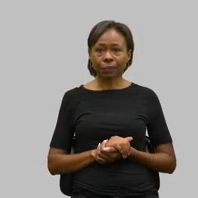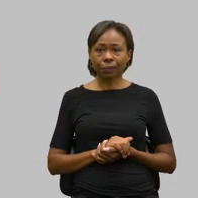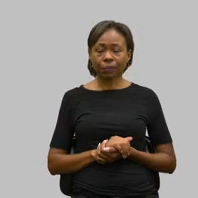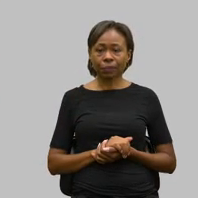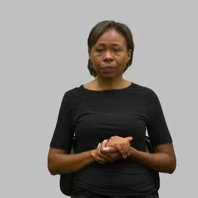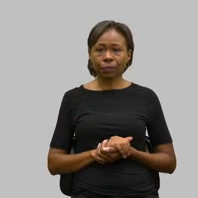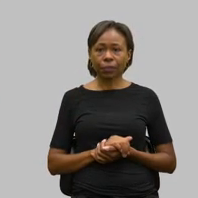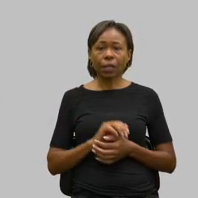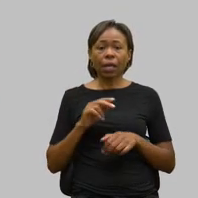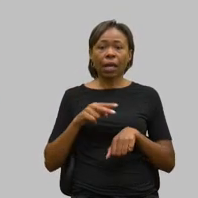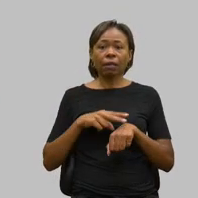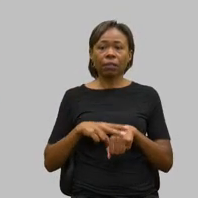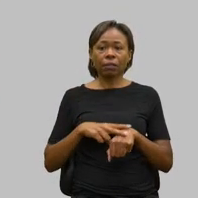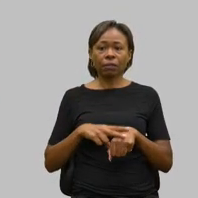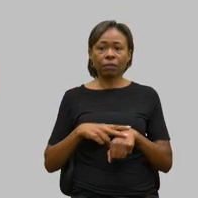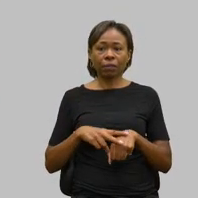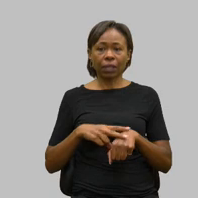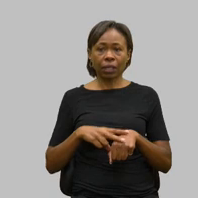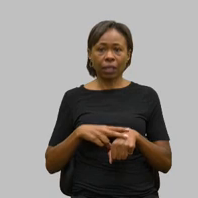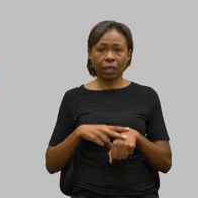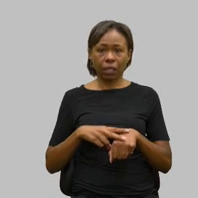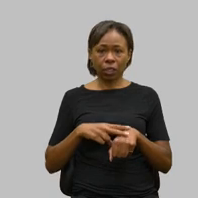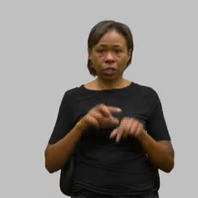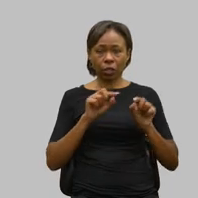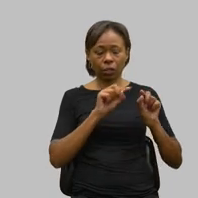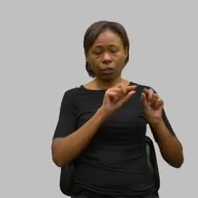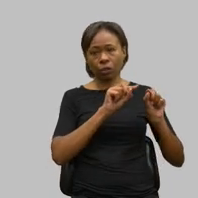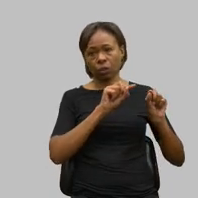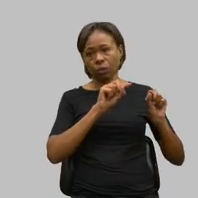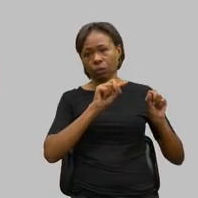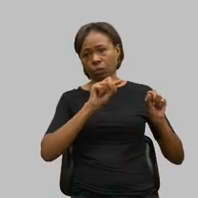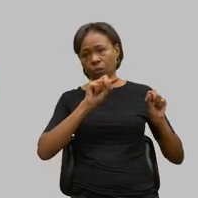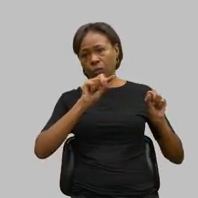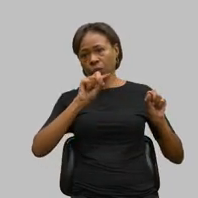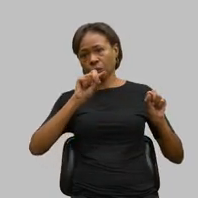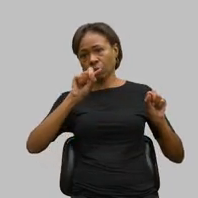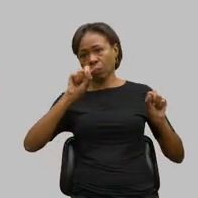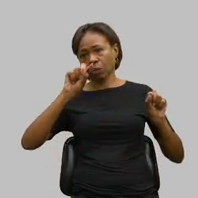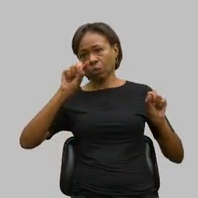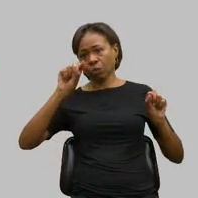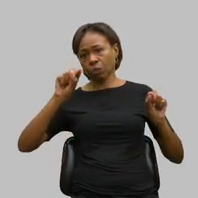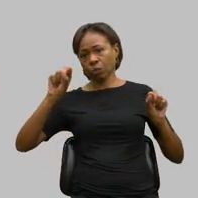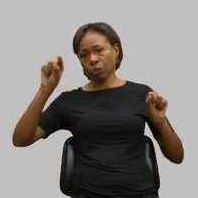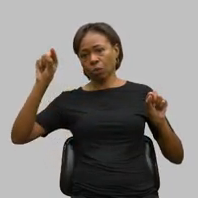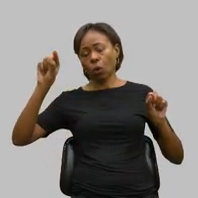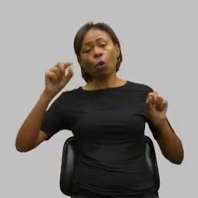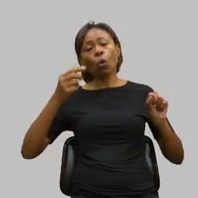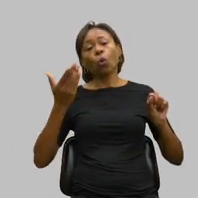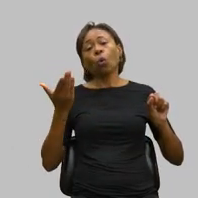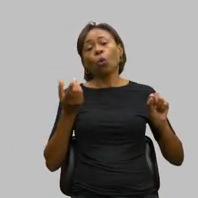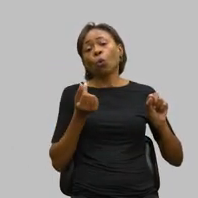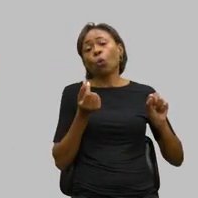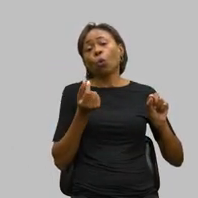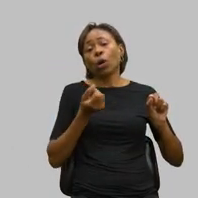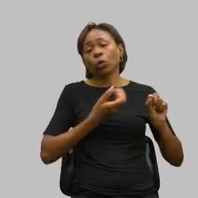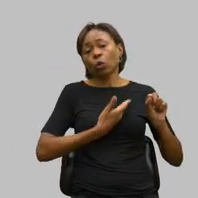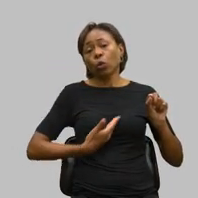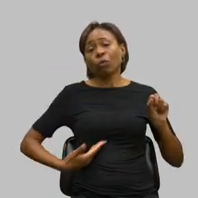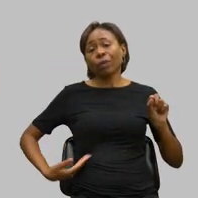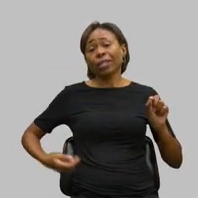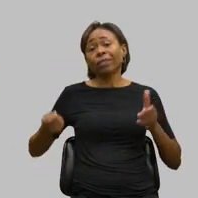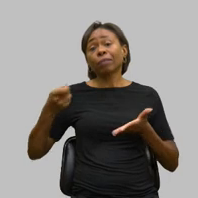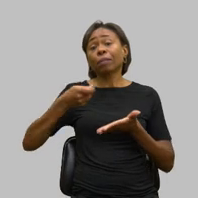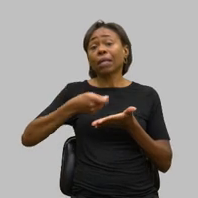Em verde, exatamente quanto que o governo deveria ter executado financeiramente. E a barra é quanto, de